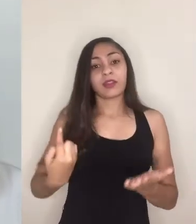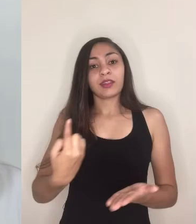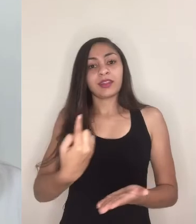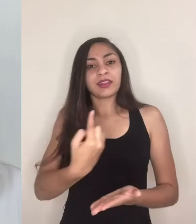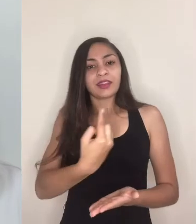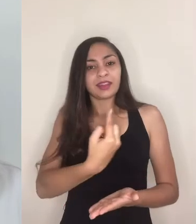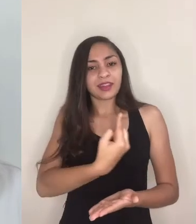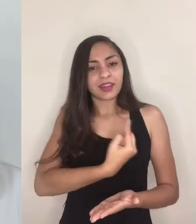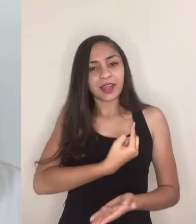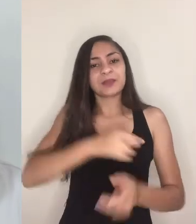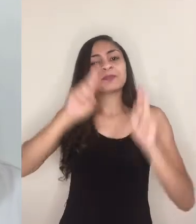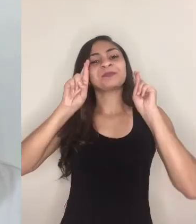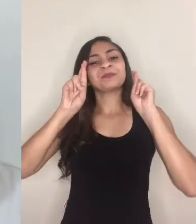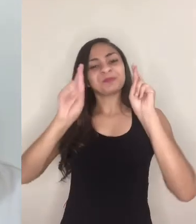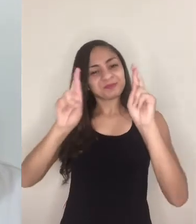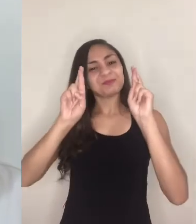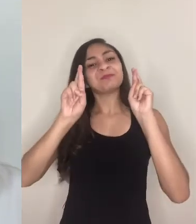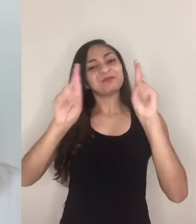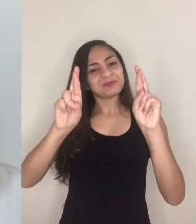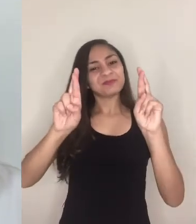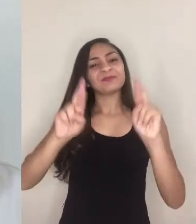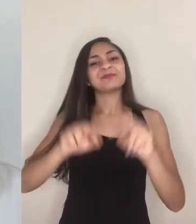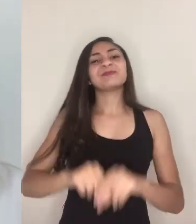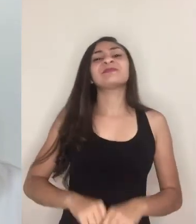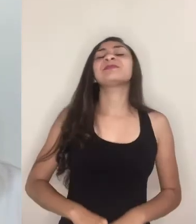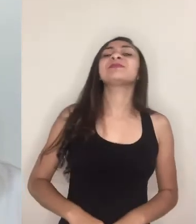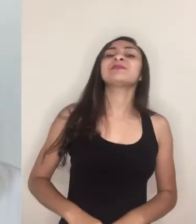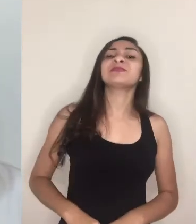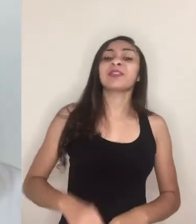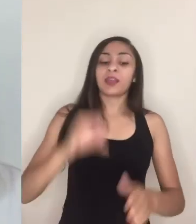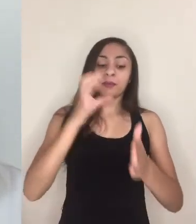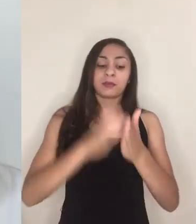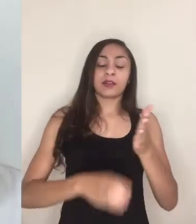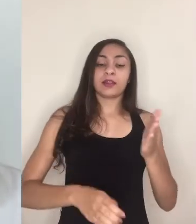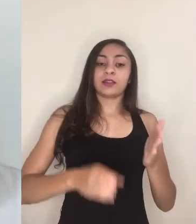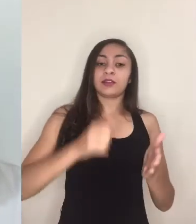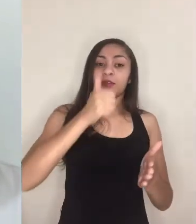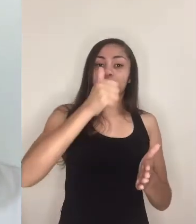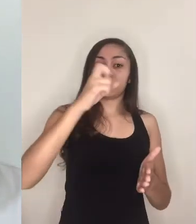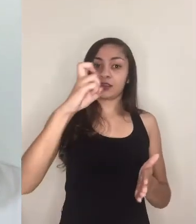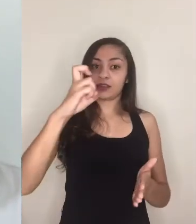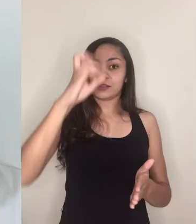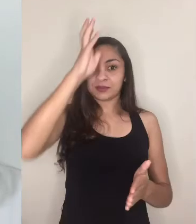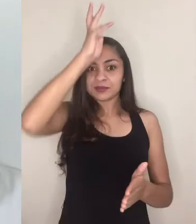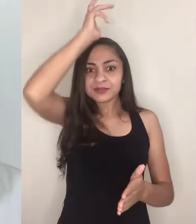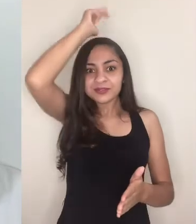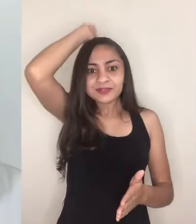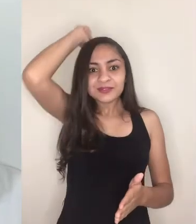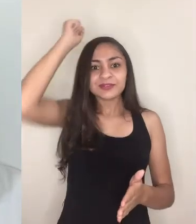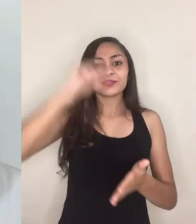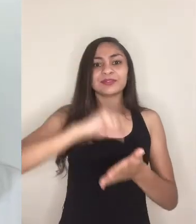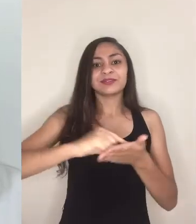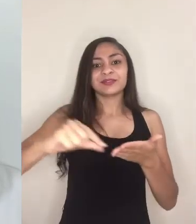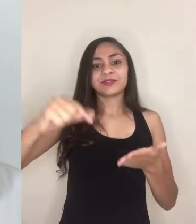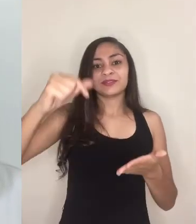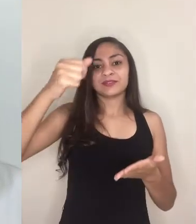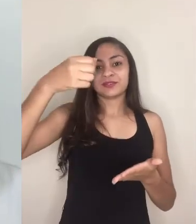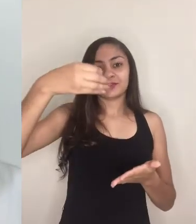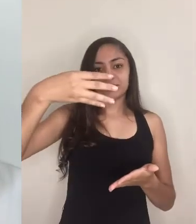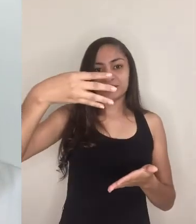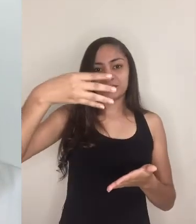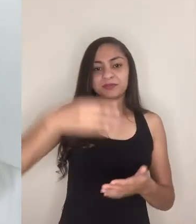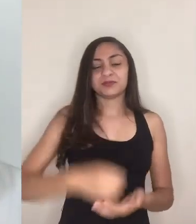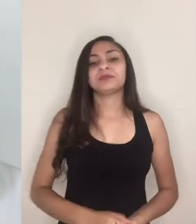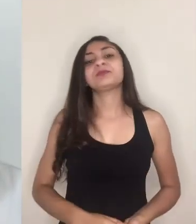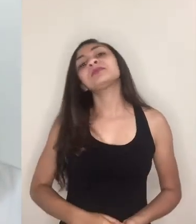tenhamos esperança. Capítulo 15, versículo 4 aos Romanos.